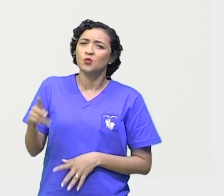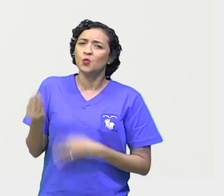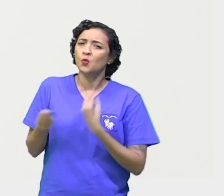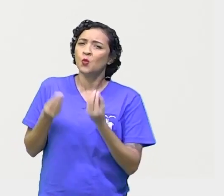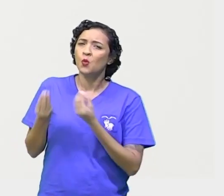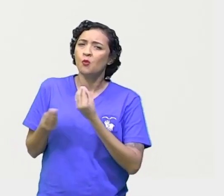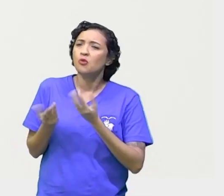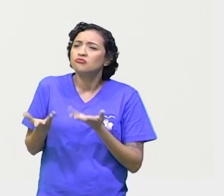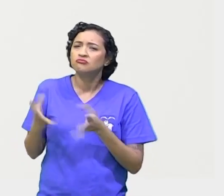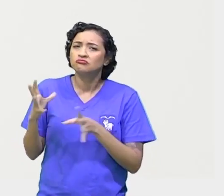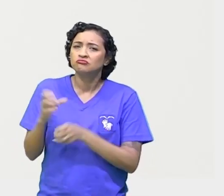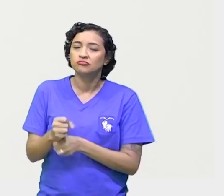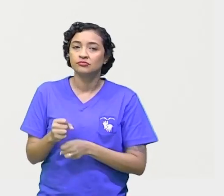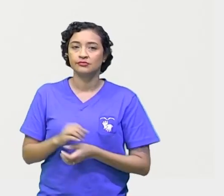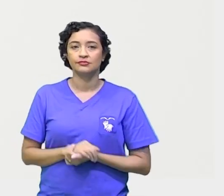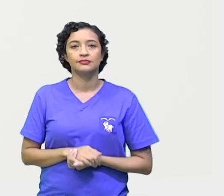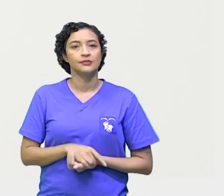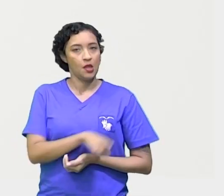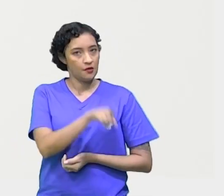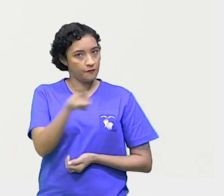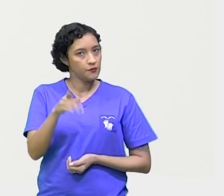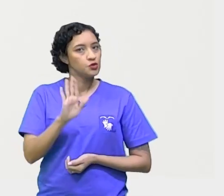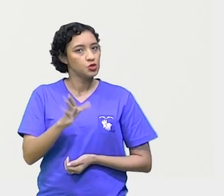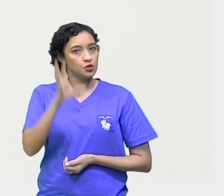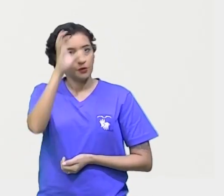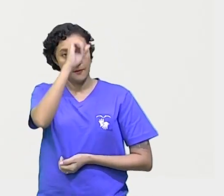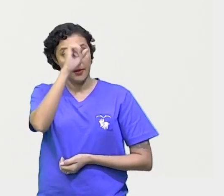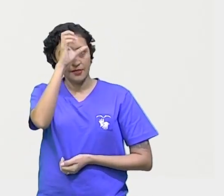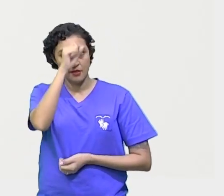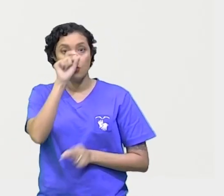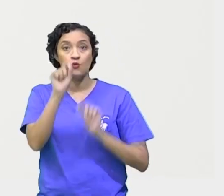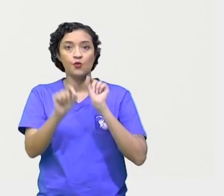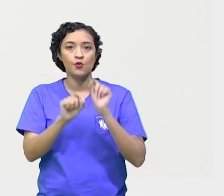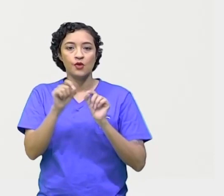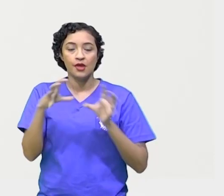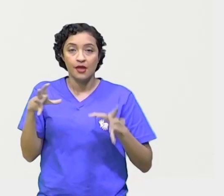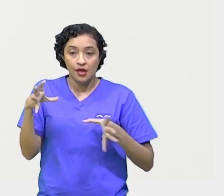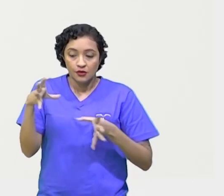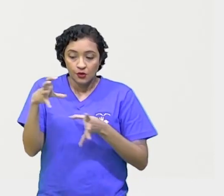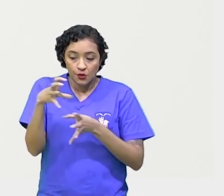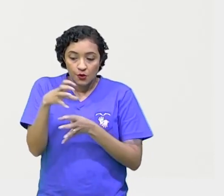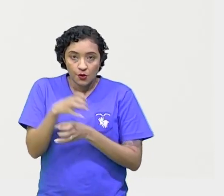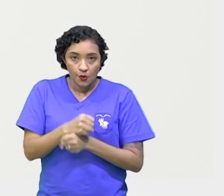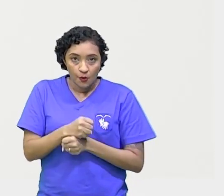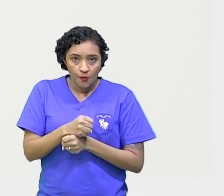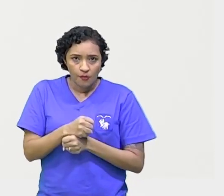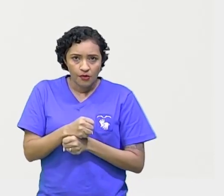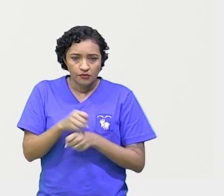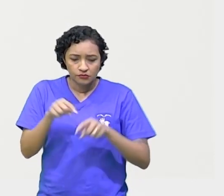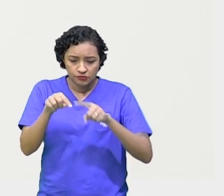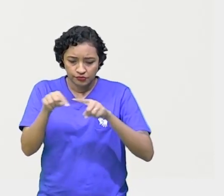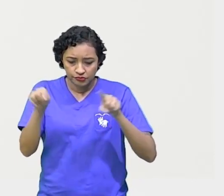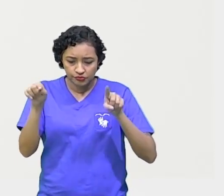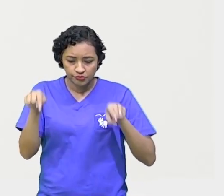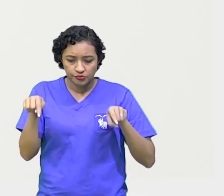perímetro corresponde quem a soma de todos os lados